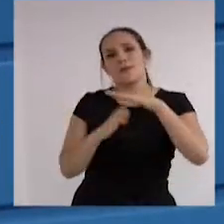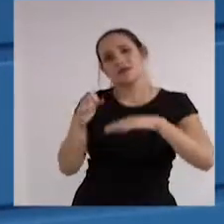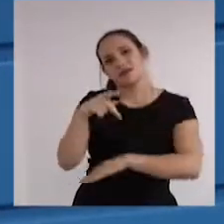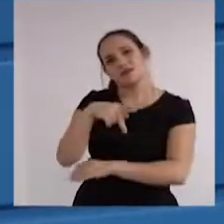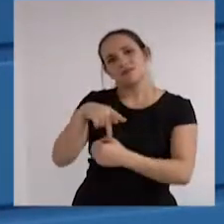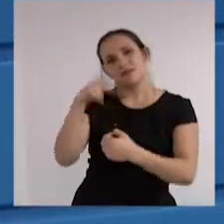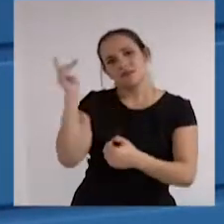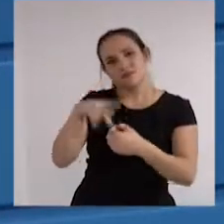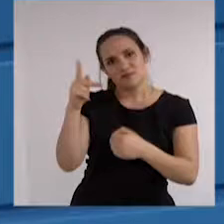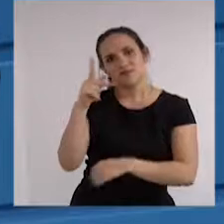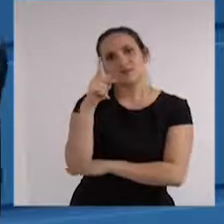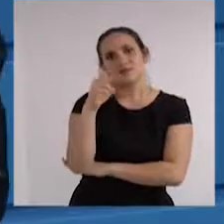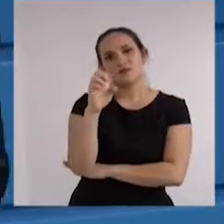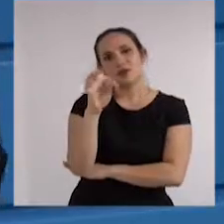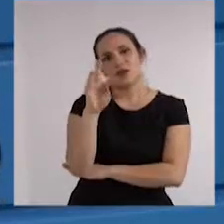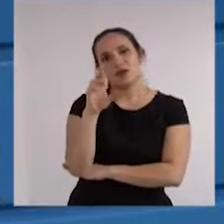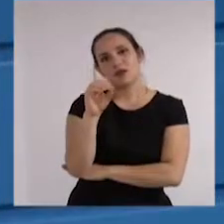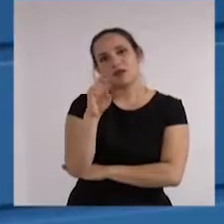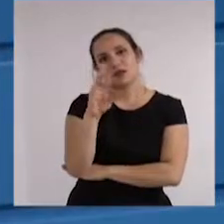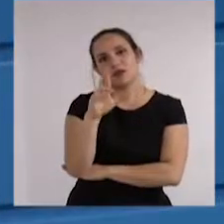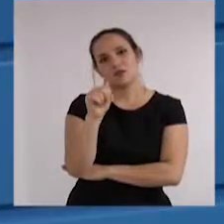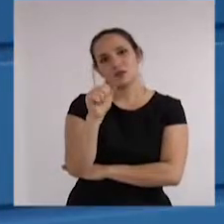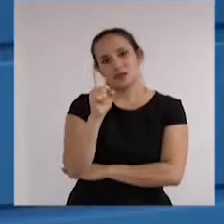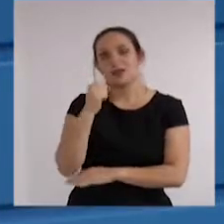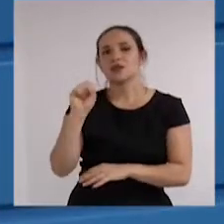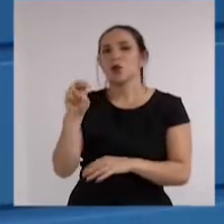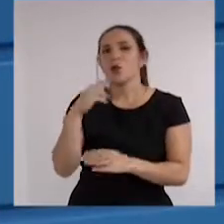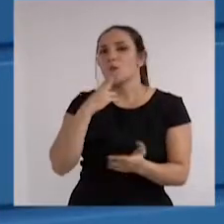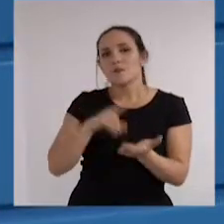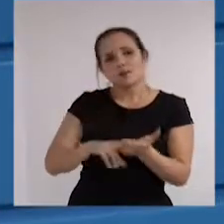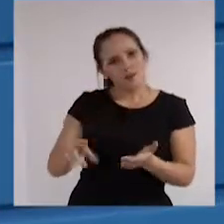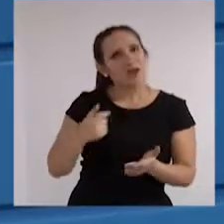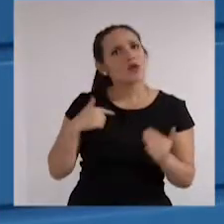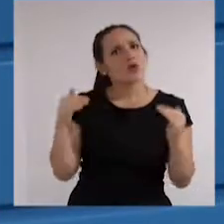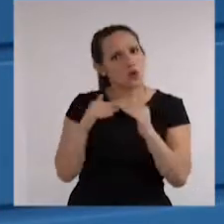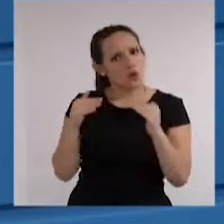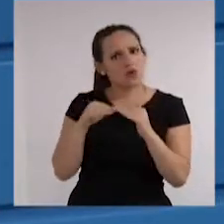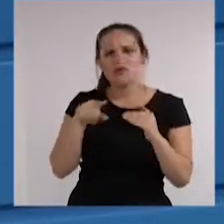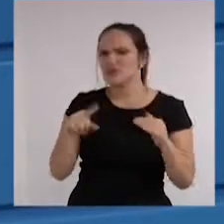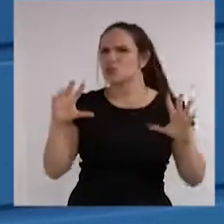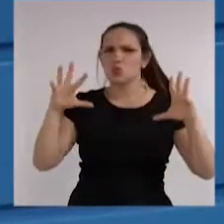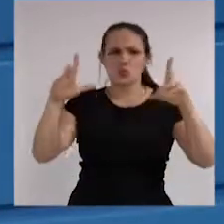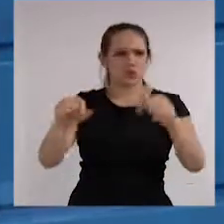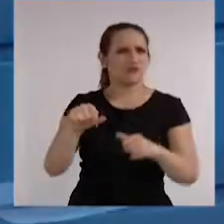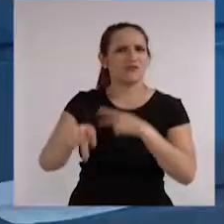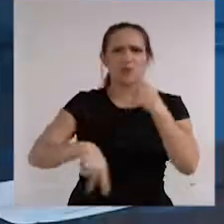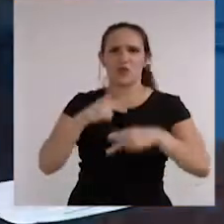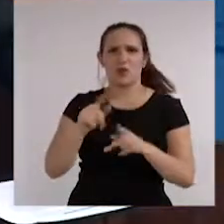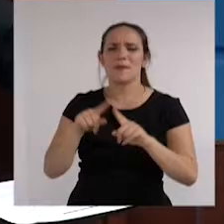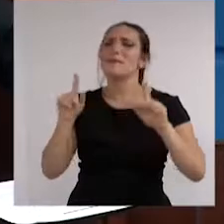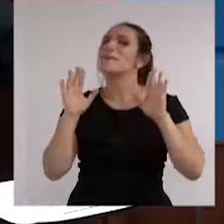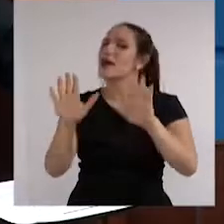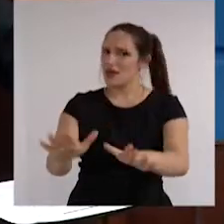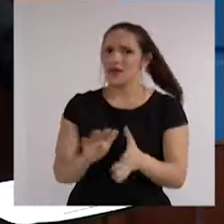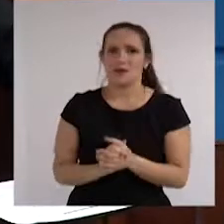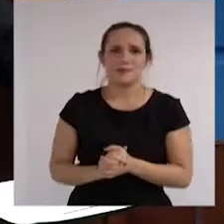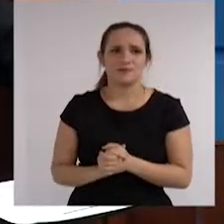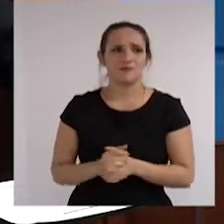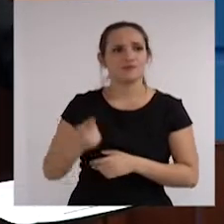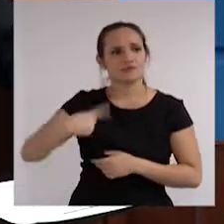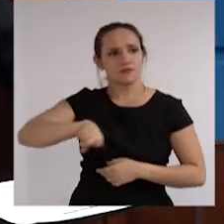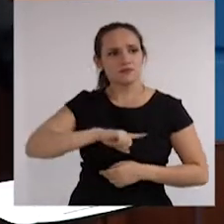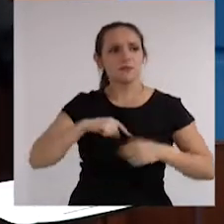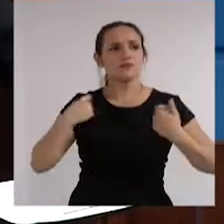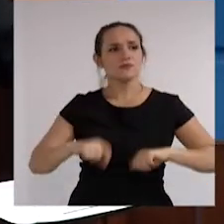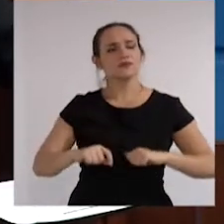como houve... Então, eu concordo com você, com Vossa Excelência, número, gênero e graus. Agora, nós temos que fazer